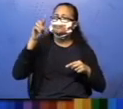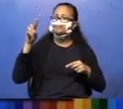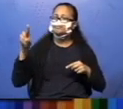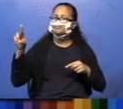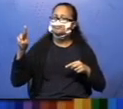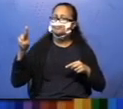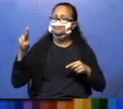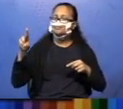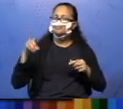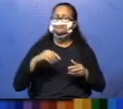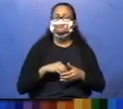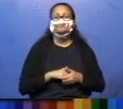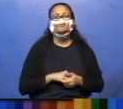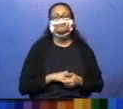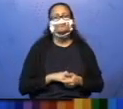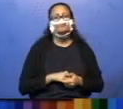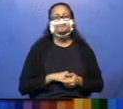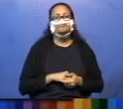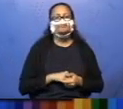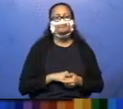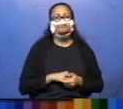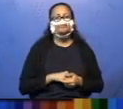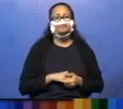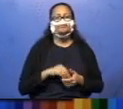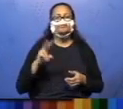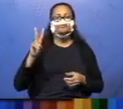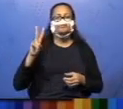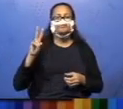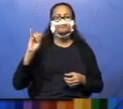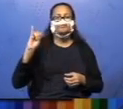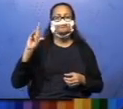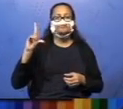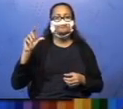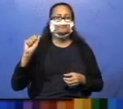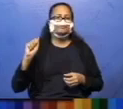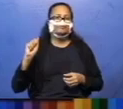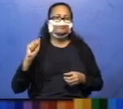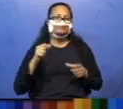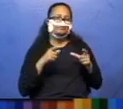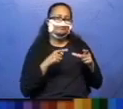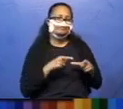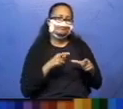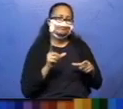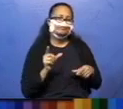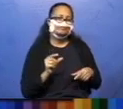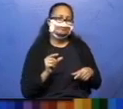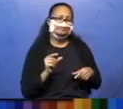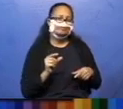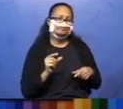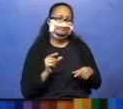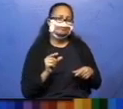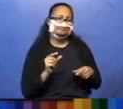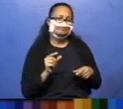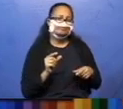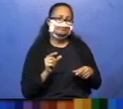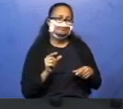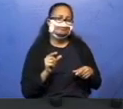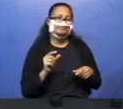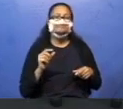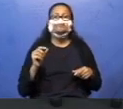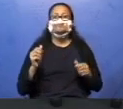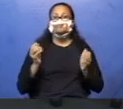a pronúncia. Vila, um bairro pequeno. E se eu coloco o tio,